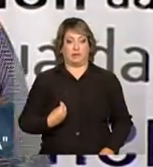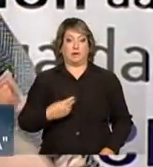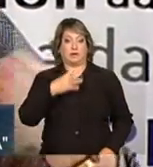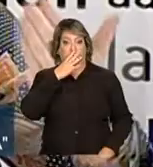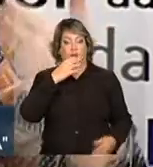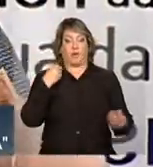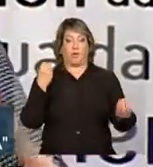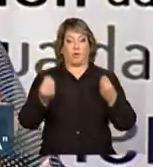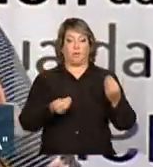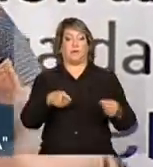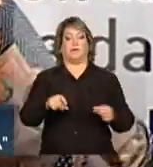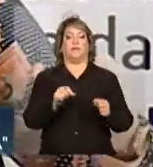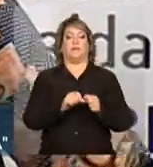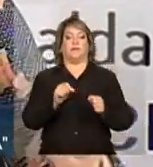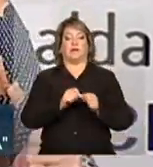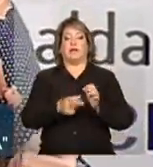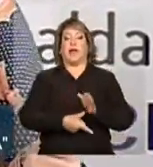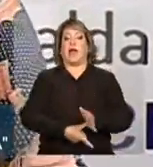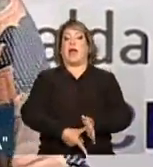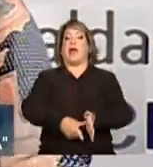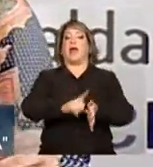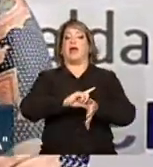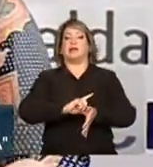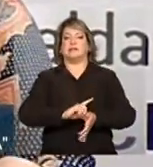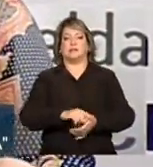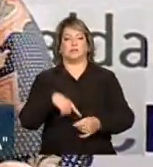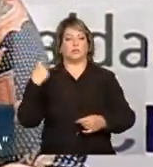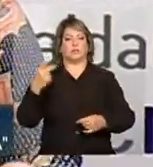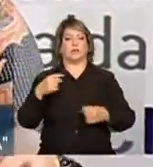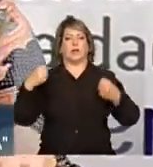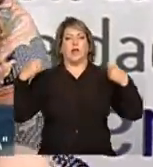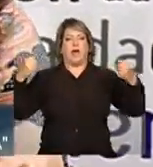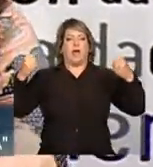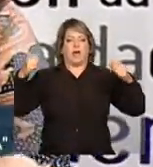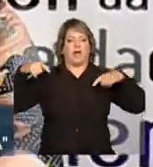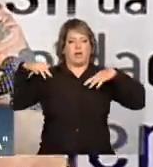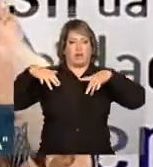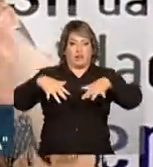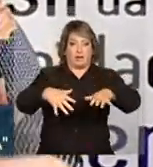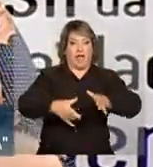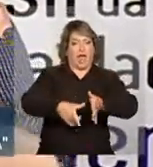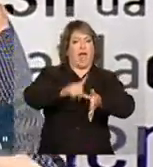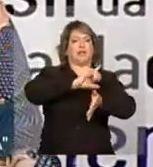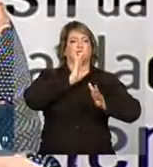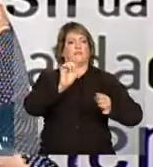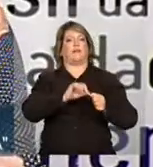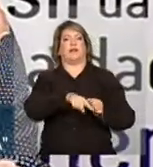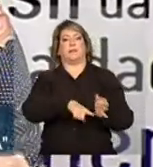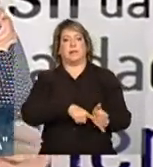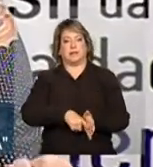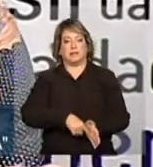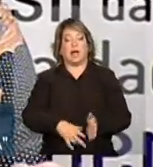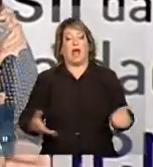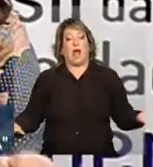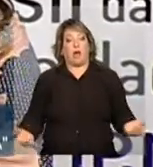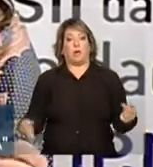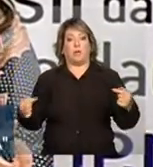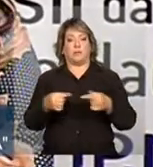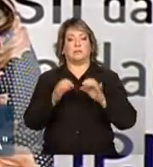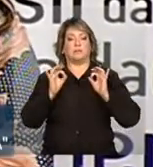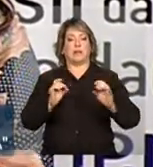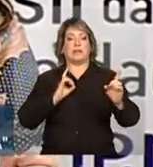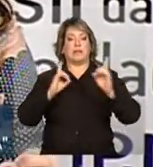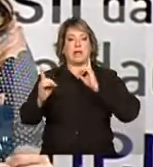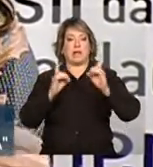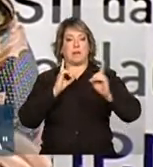Curiosamente, ela foi feita antes das manifestações, né? Mas eu acho que ela agora está bem inserida no contexto do debate